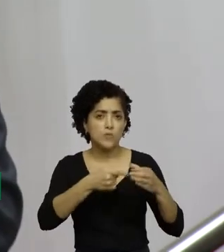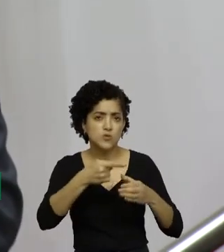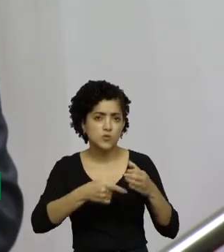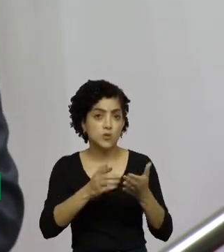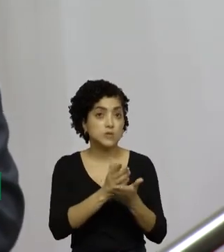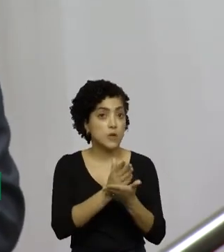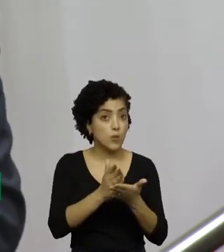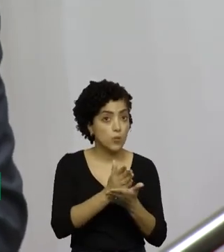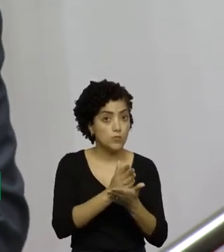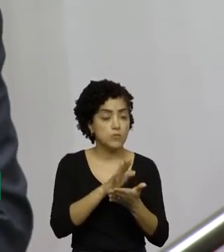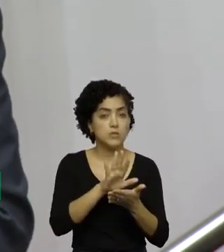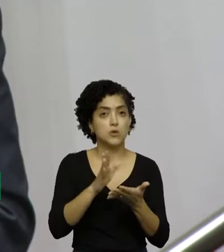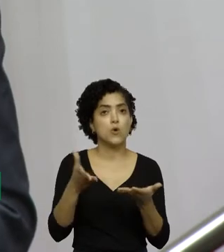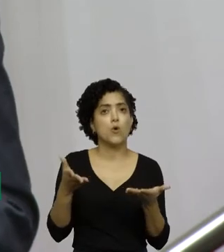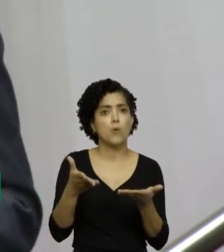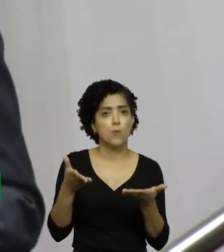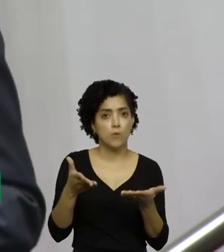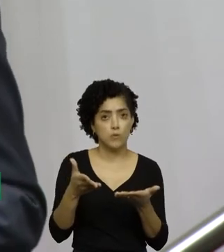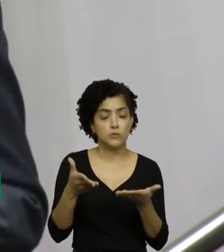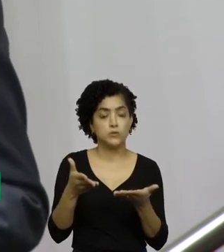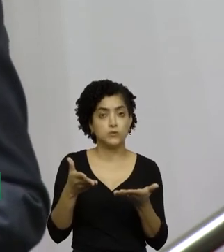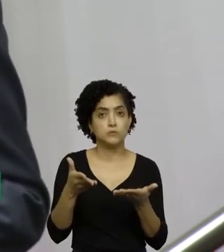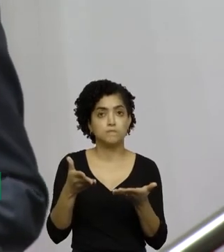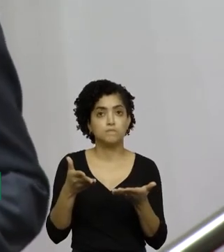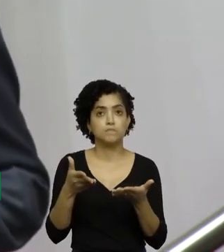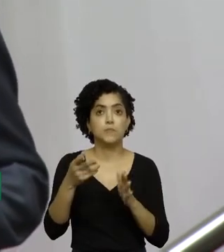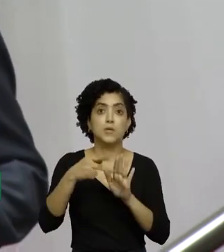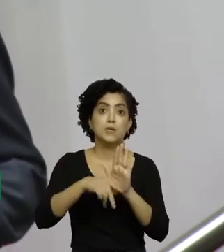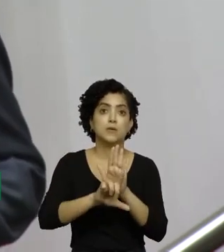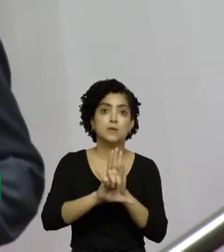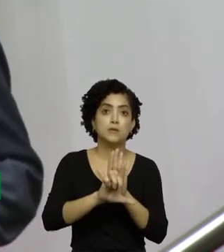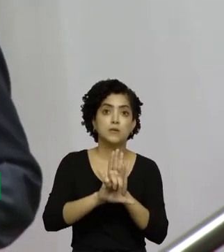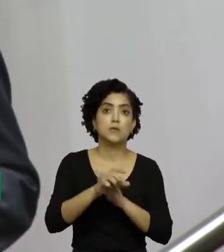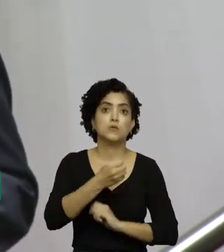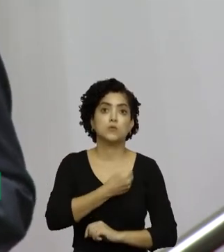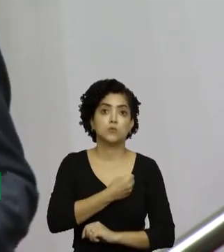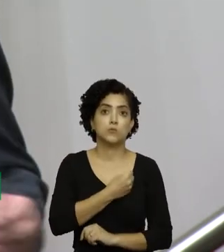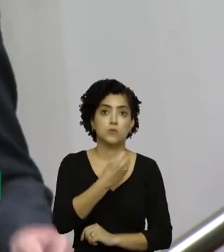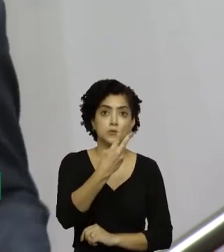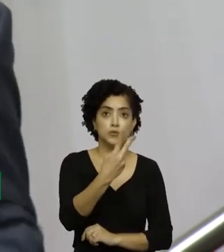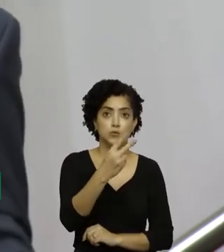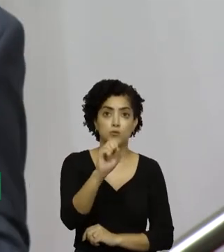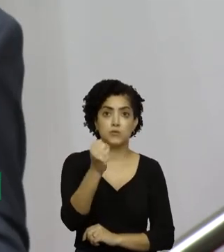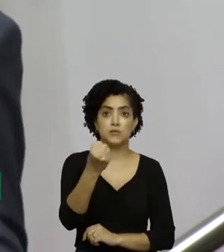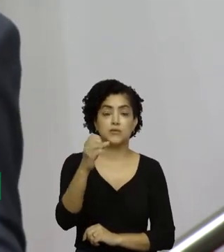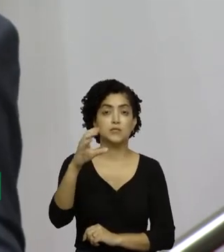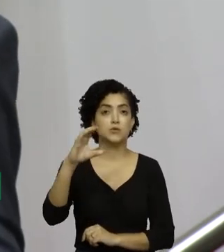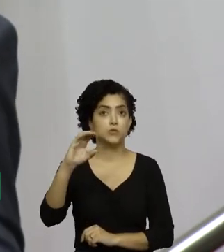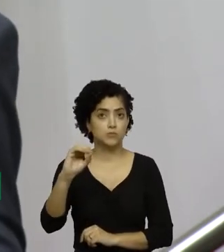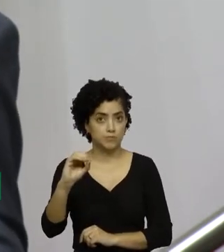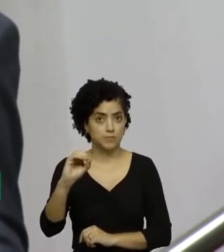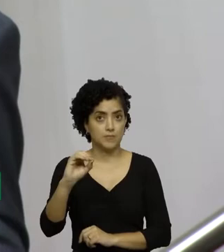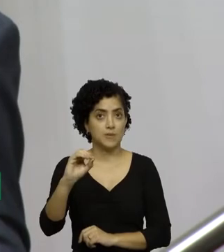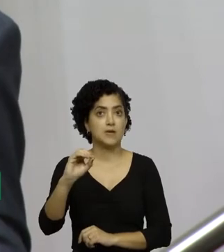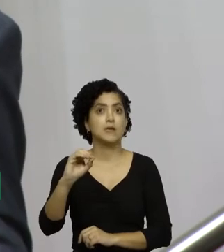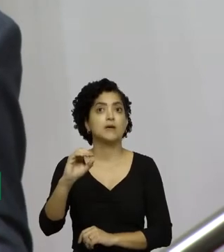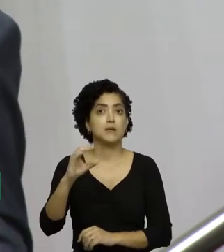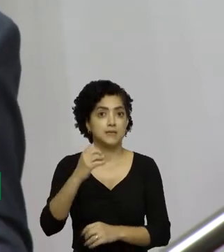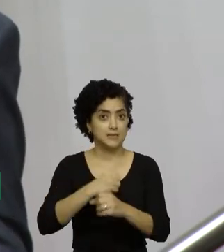está hoje este projeto de lei de número 280, e ele é